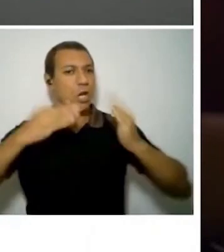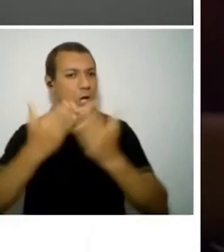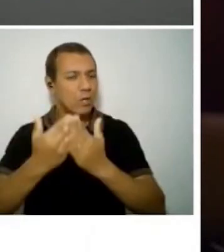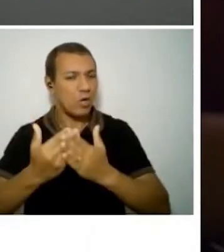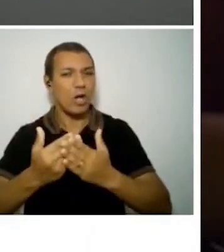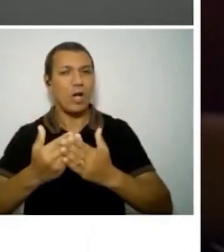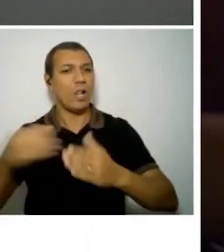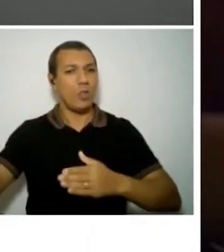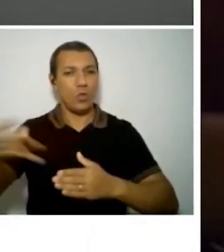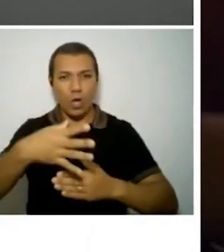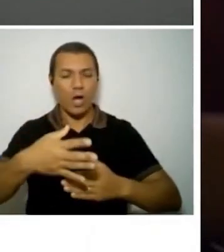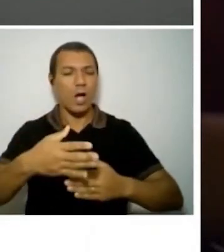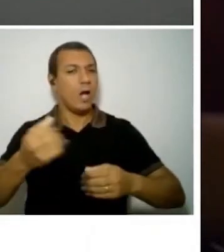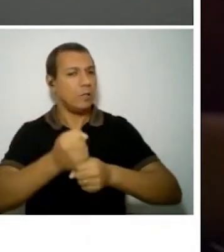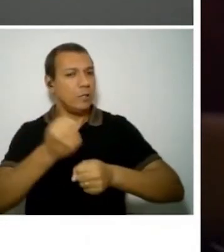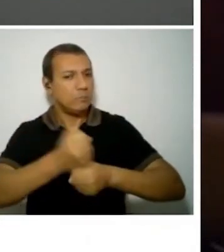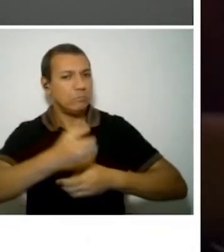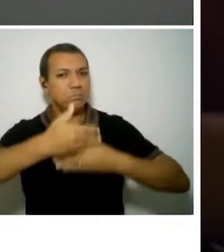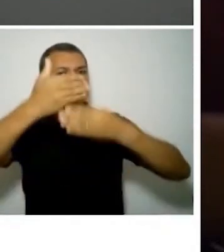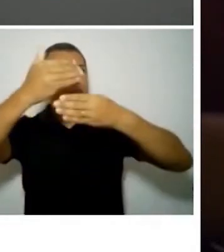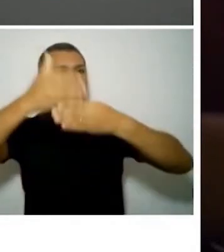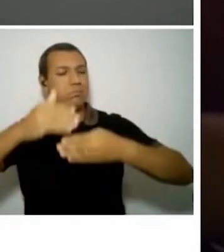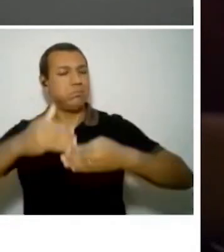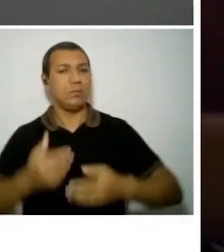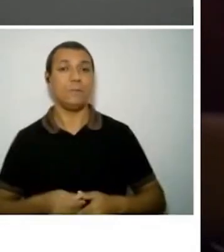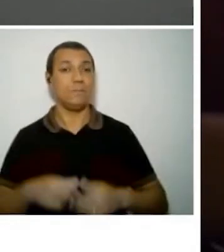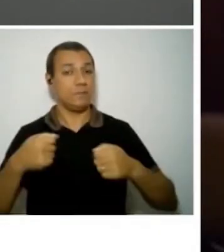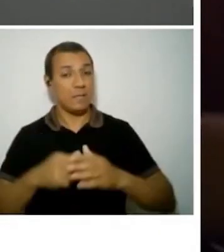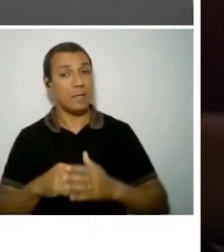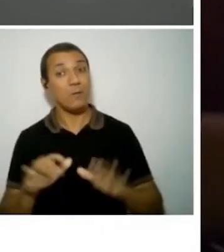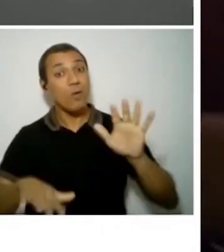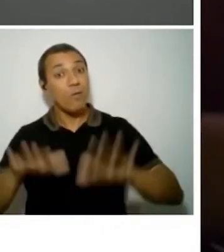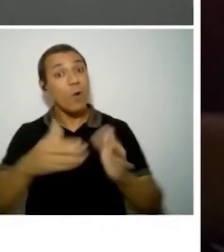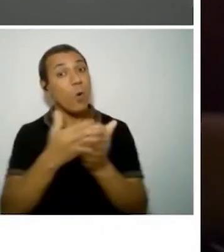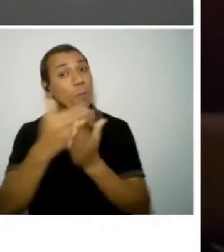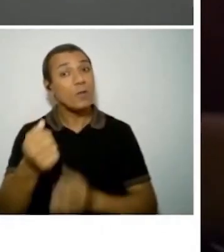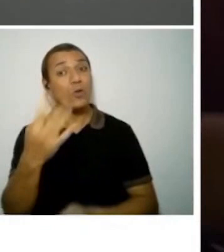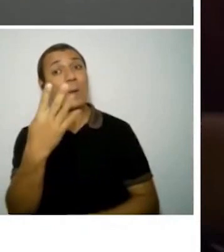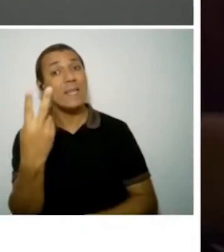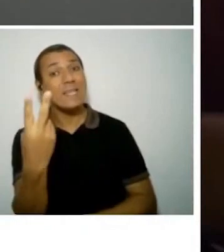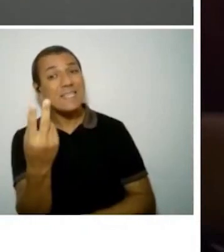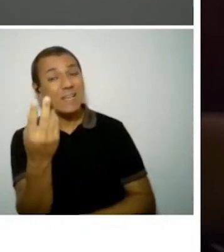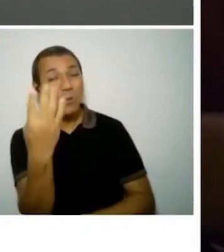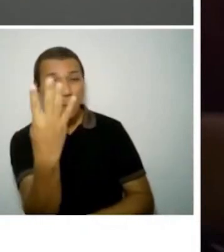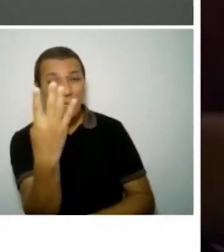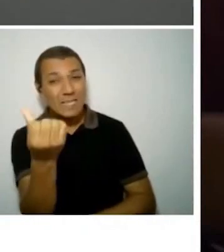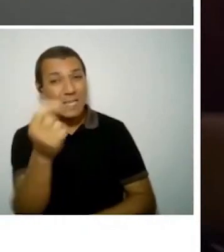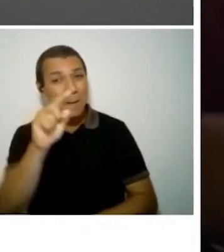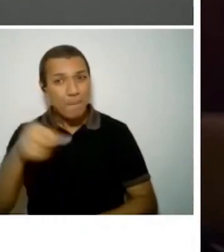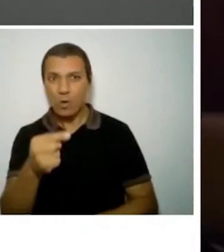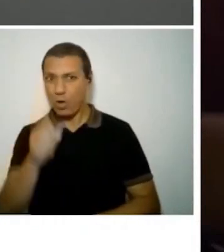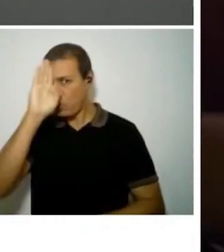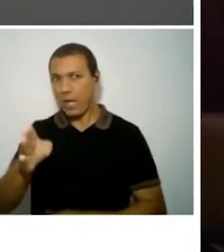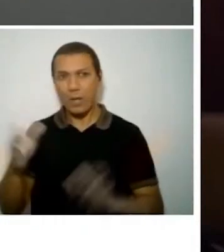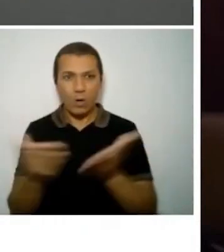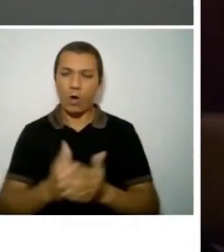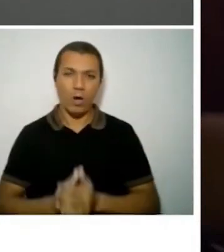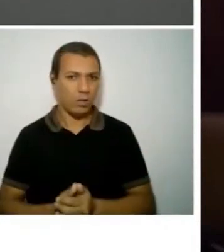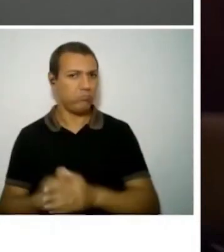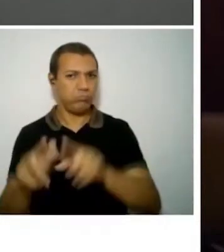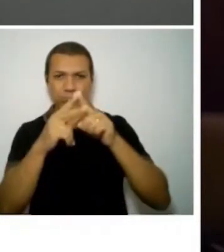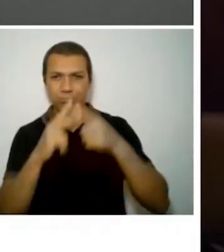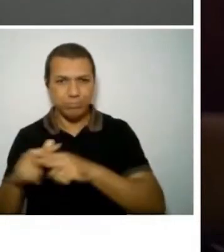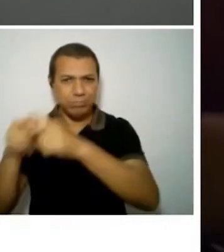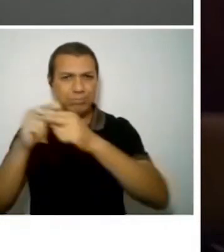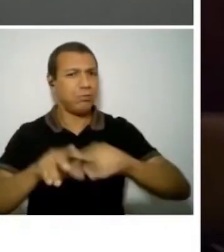aqui nós estamos falando dessa liberação inicial de 46 milhões enquanto outras ações Essas são imediatas né recursos na mão do direitor da escola recurso